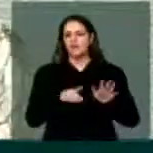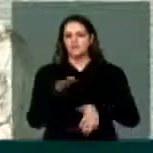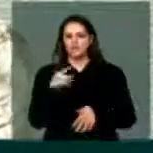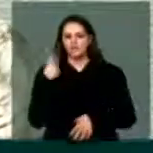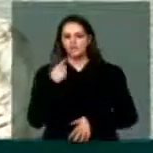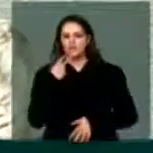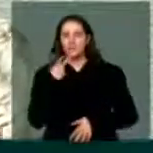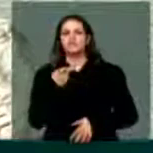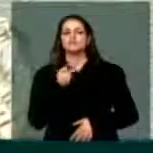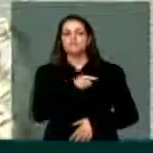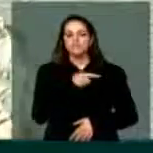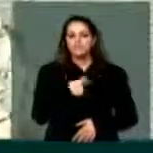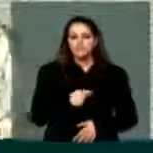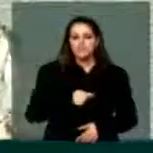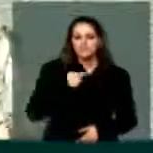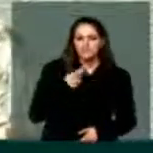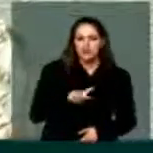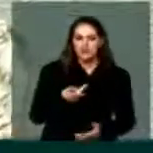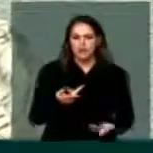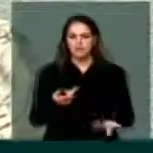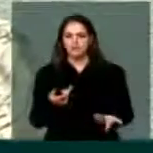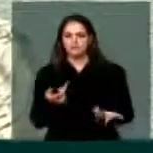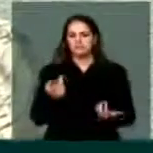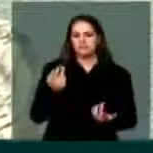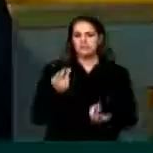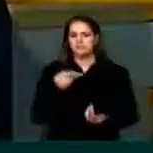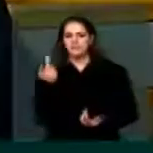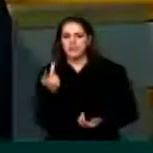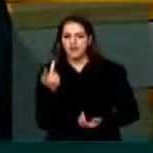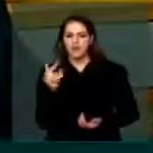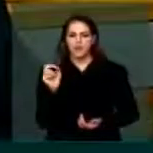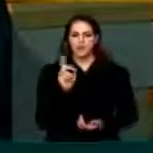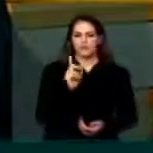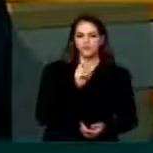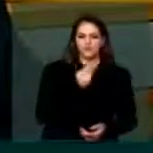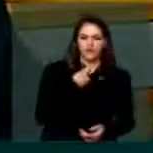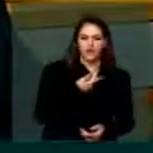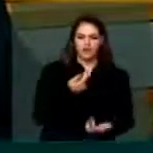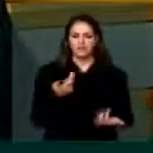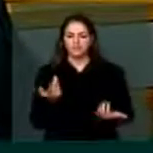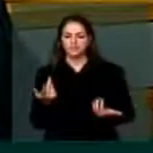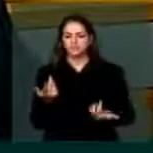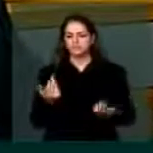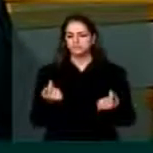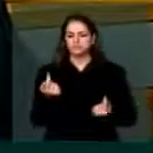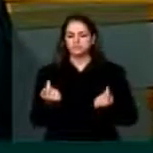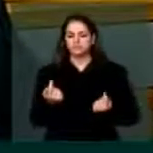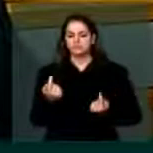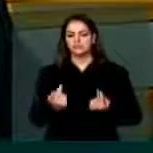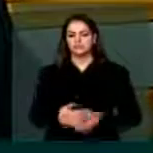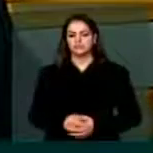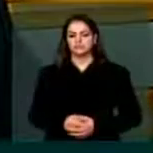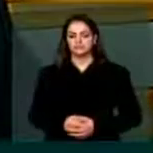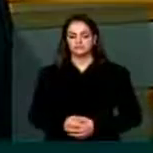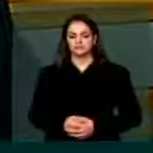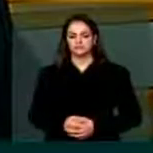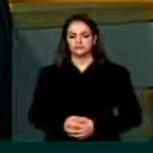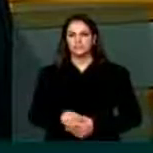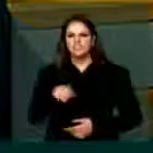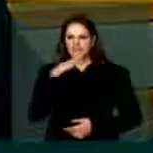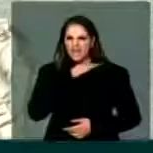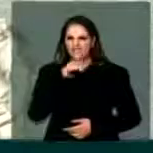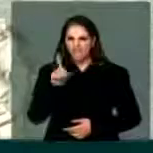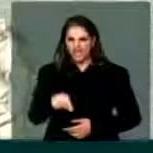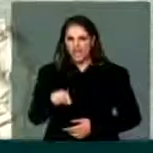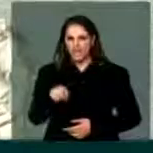você tem que falar, e aquilo foi me deixando muito aflita. Você acha que era uma orientação para proteger autoridades aqui na CPMI, para você não citar envolvimento? Não, eu